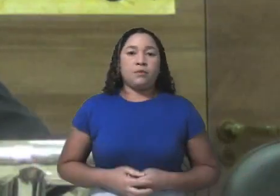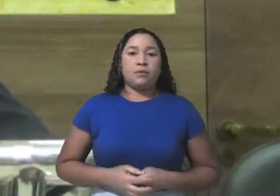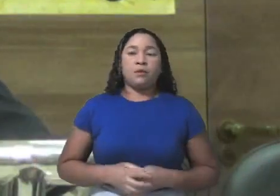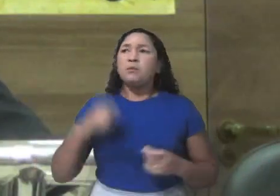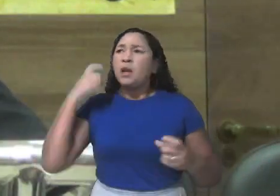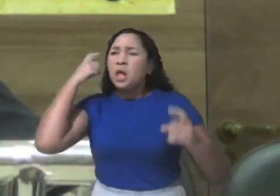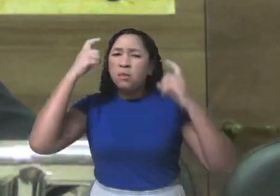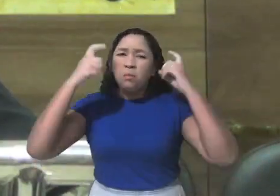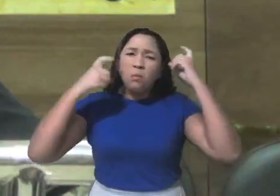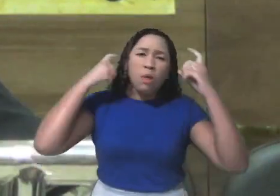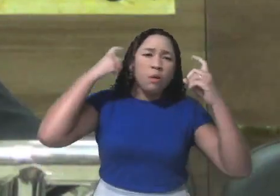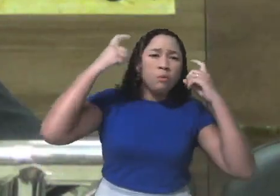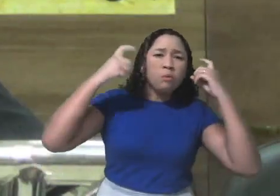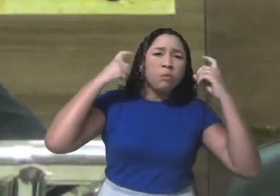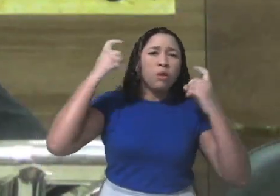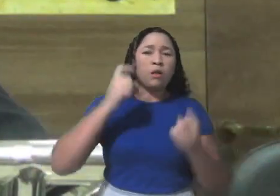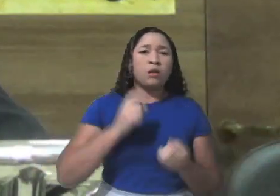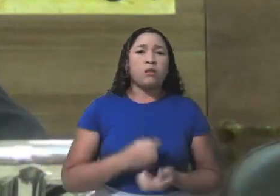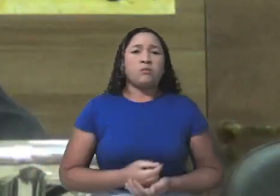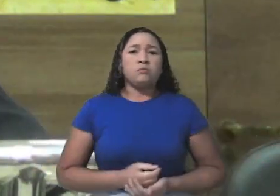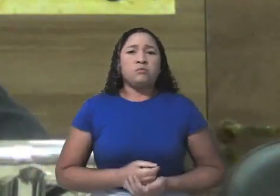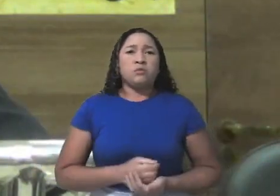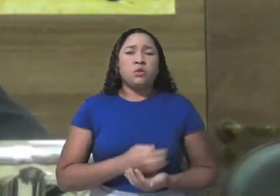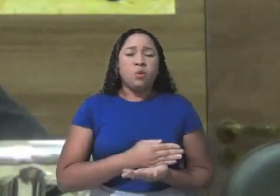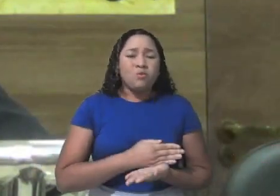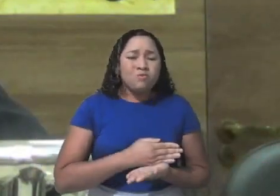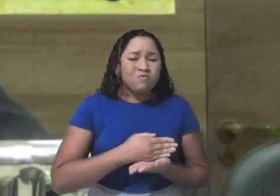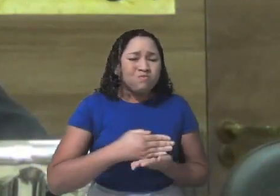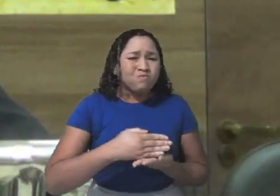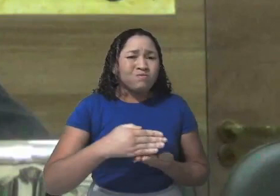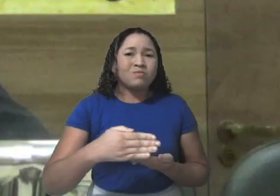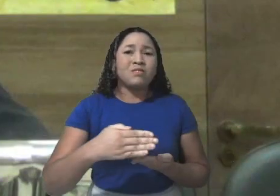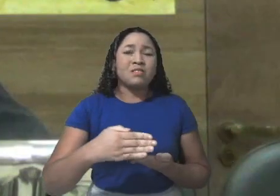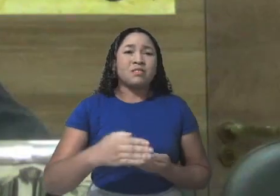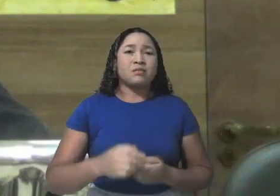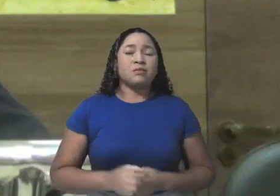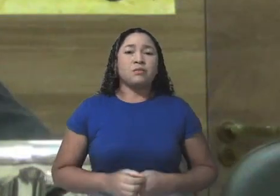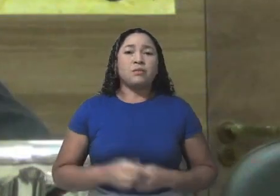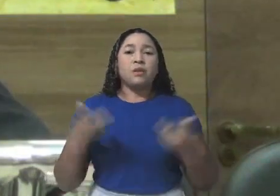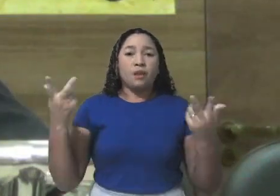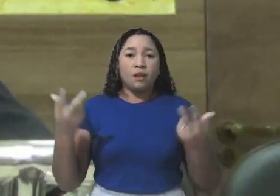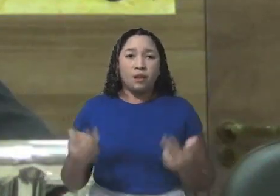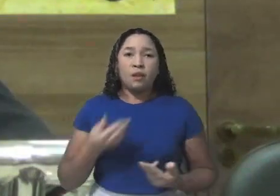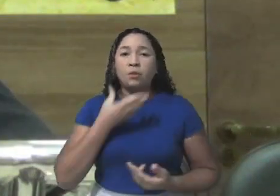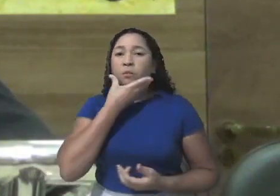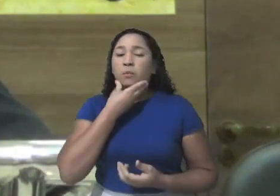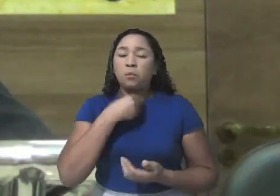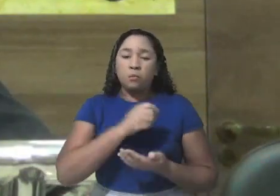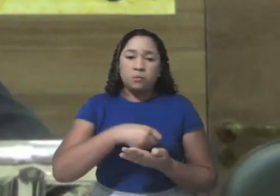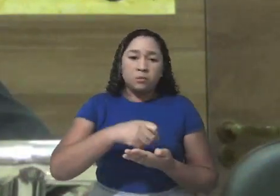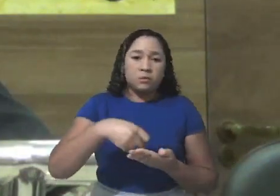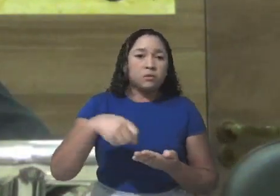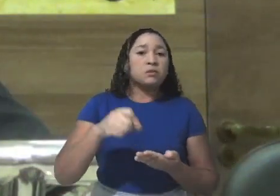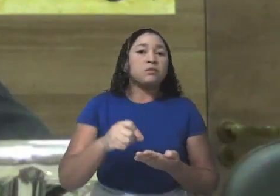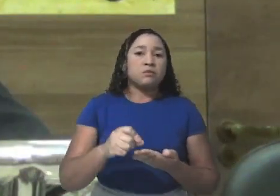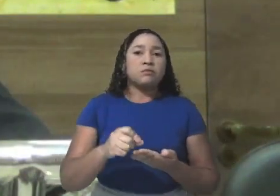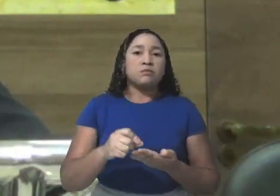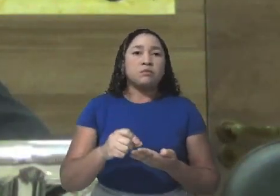com os fundamentos, com os rudimentos, como o escritor aos Hebreus disse, da nossa fé,